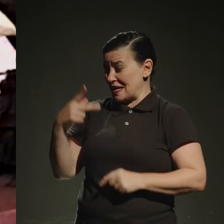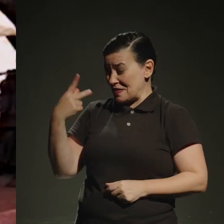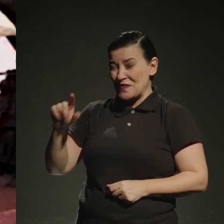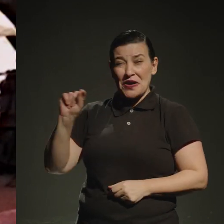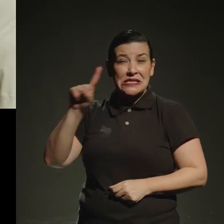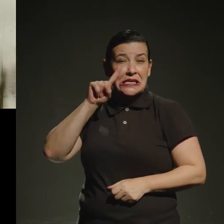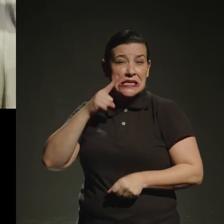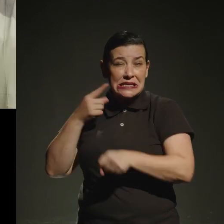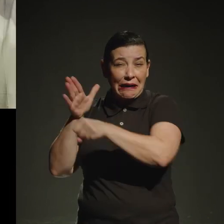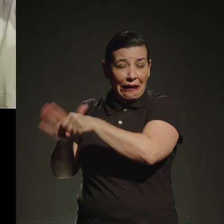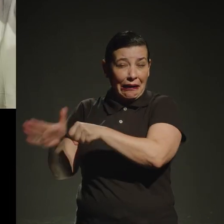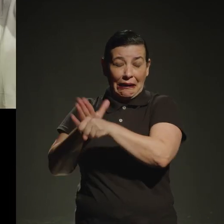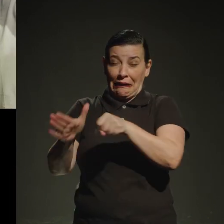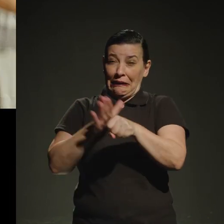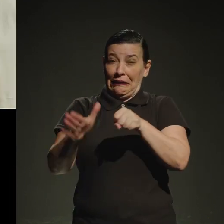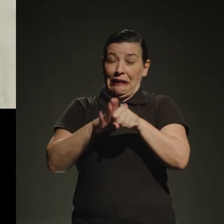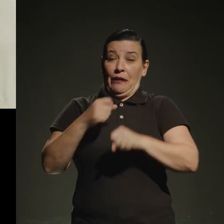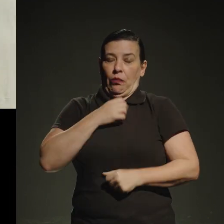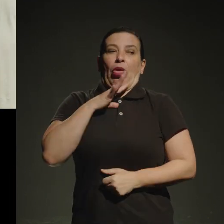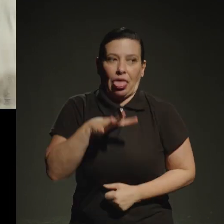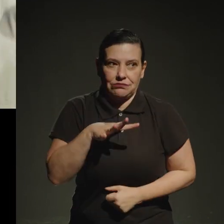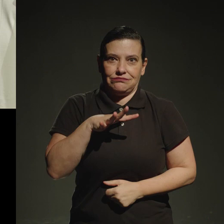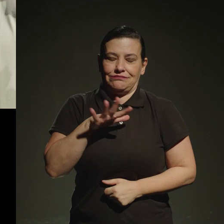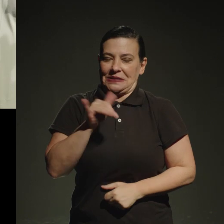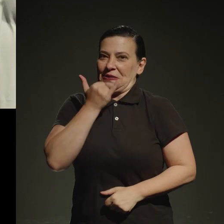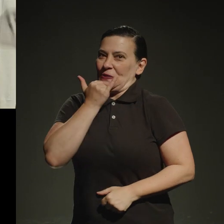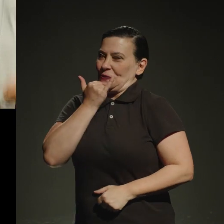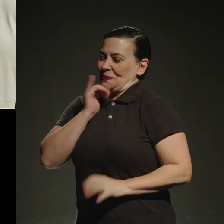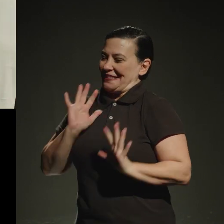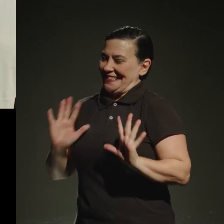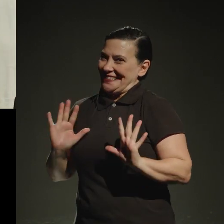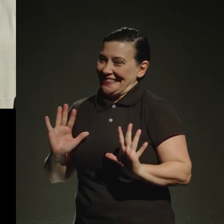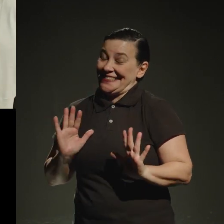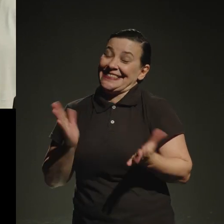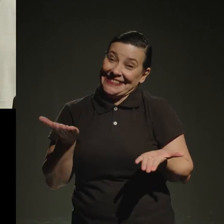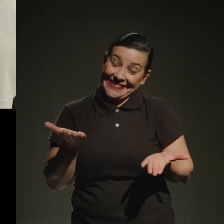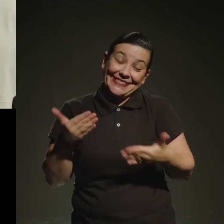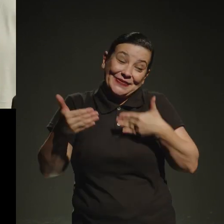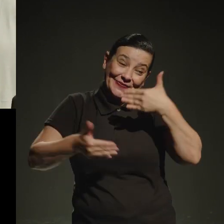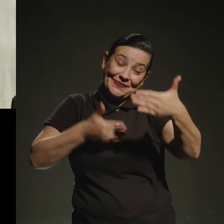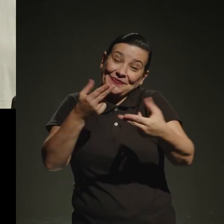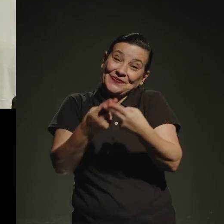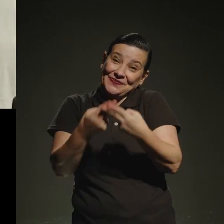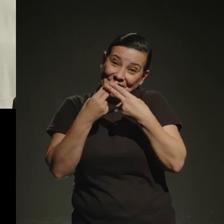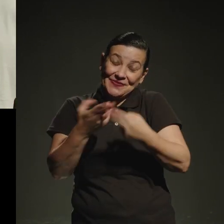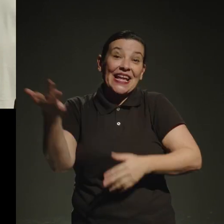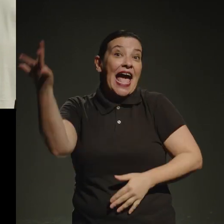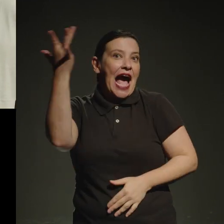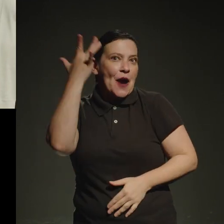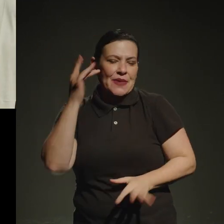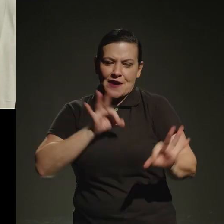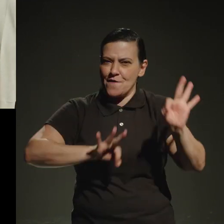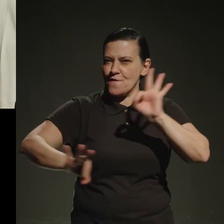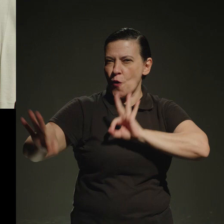Perdão? A cada dia o seu quinhão. Amanhã teremos fazão. E quanto a ti, não